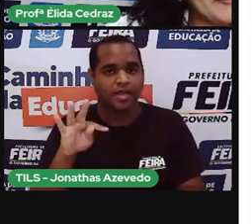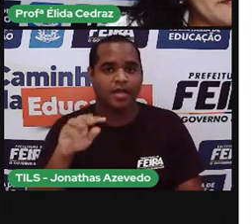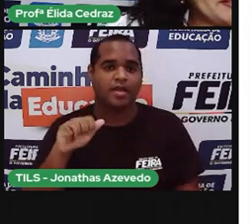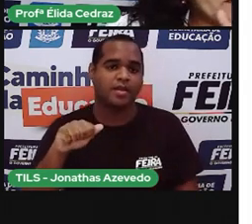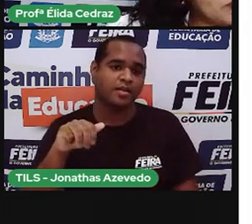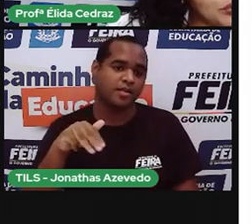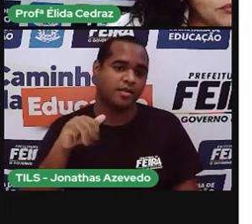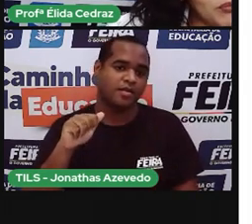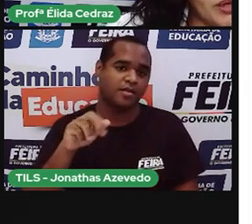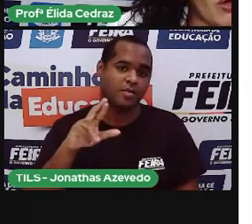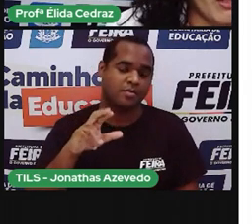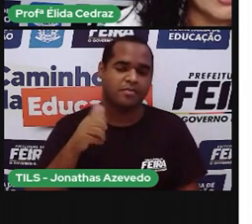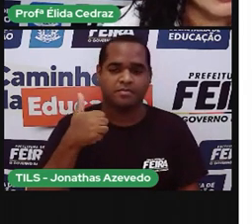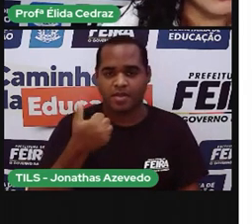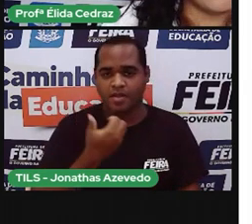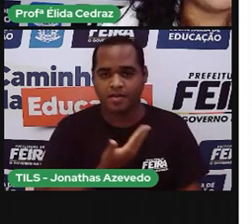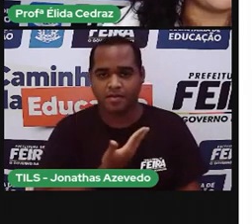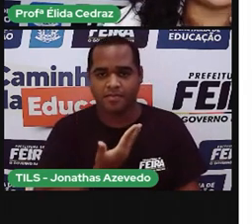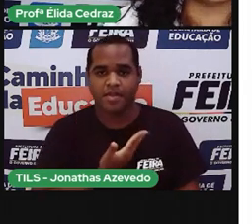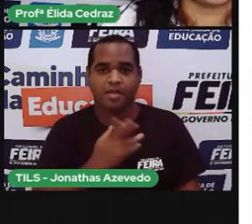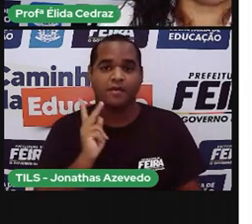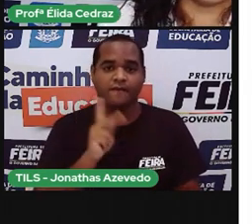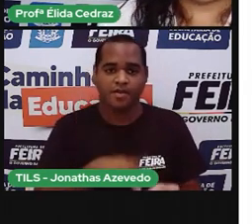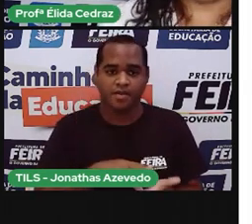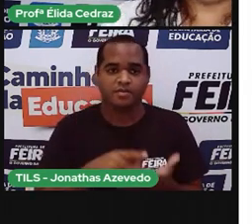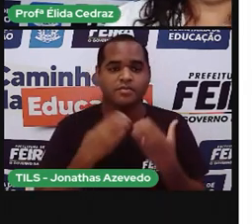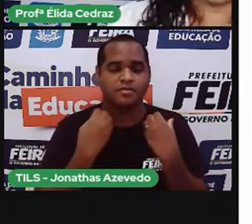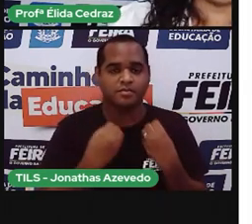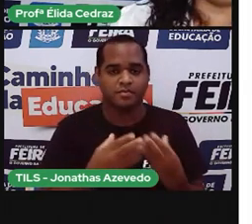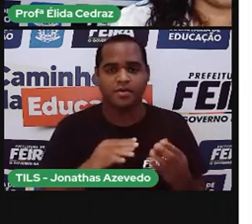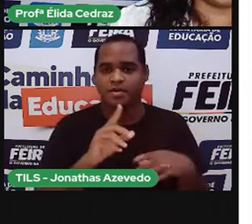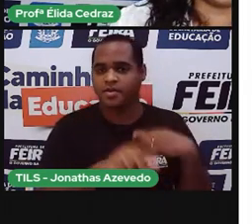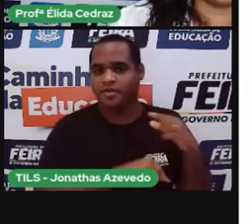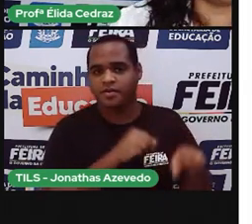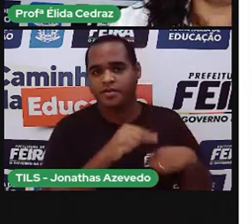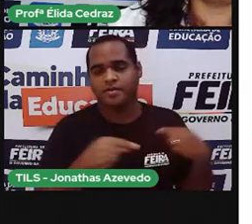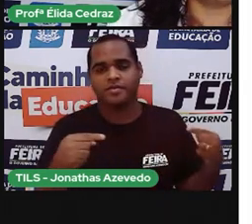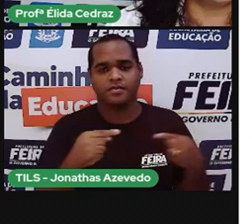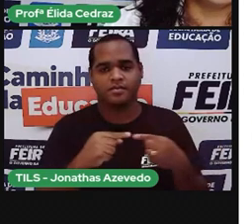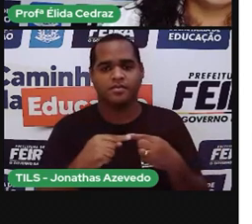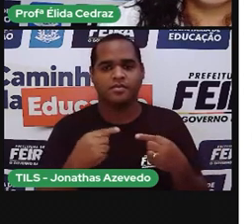uma amiga muito boa. Olha só as opções que ela fez.